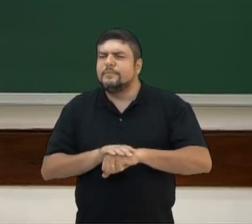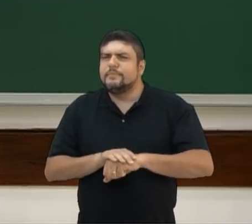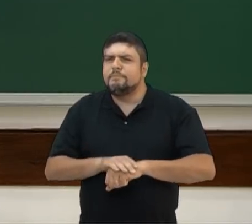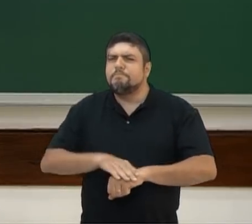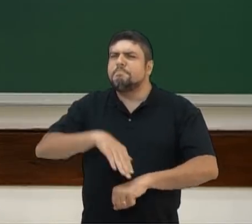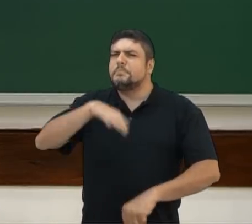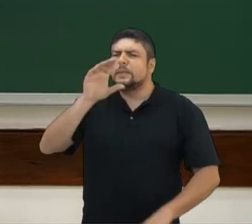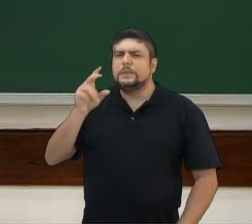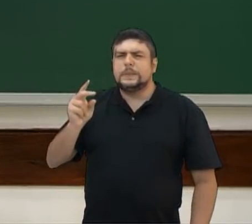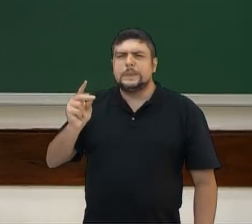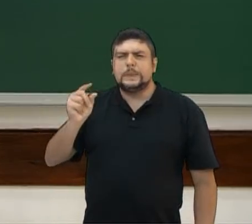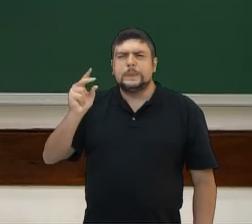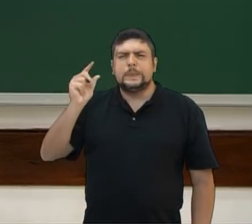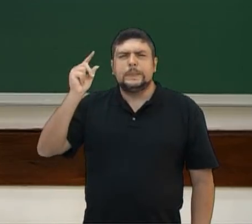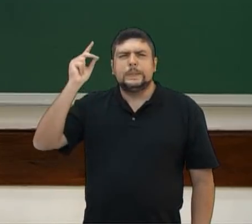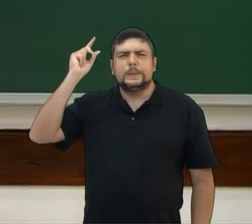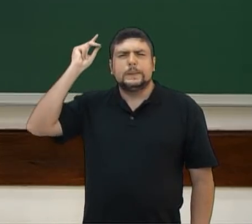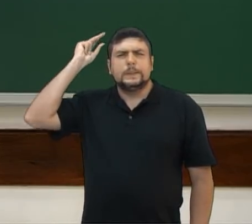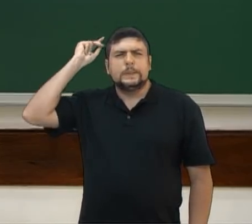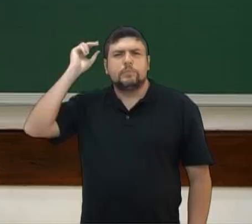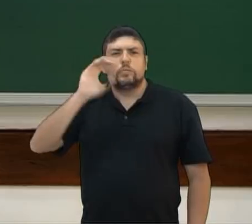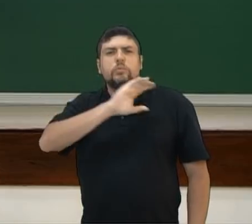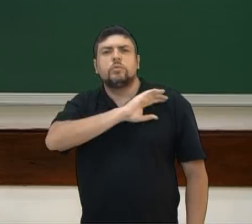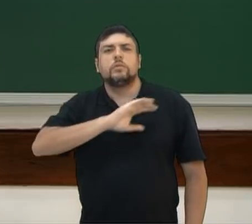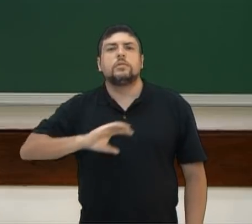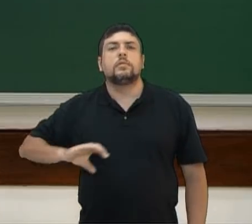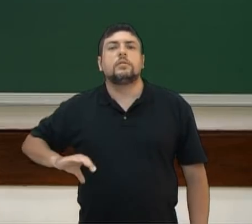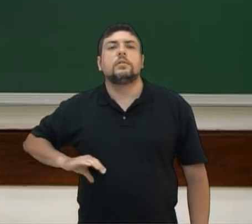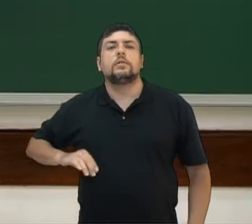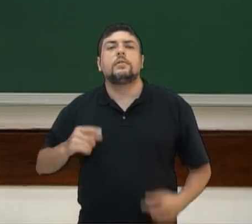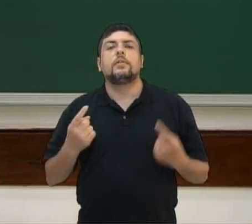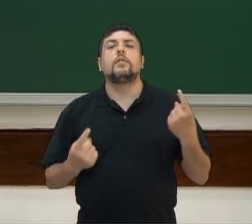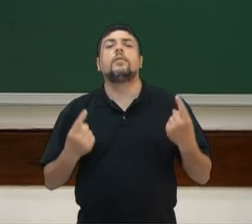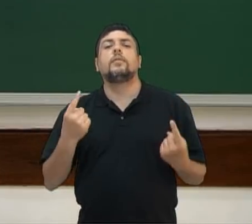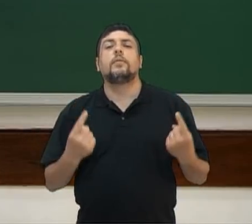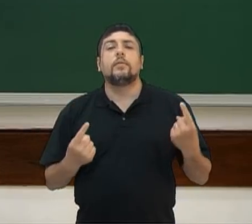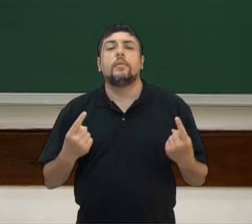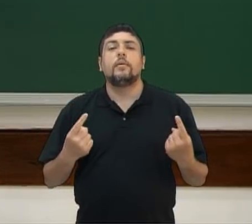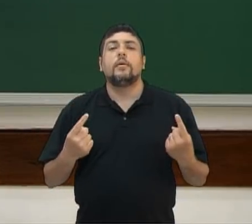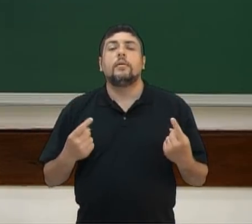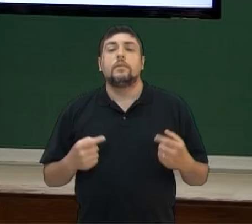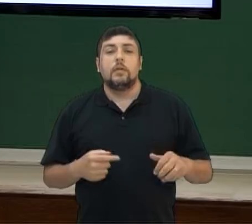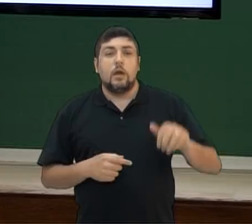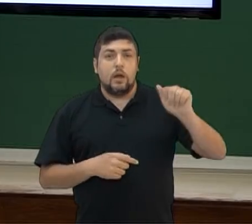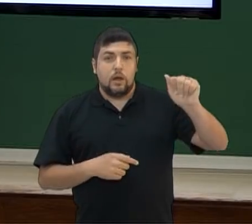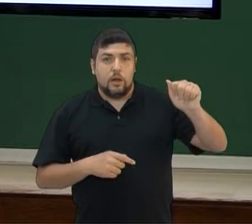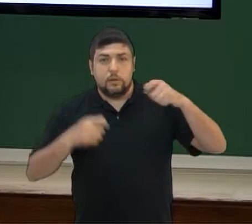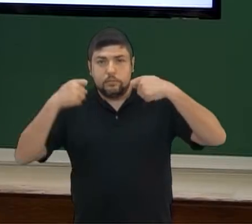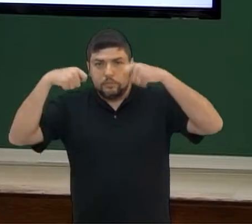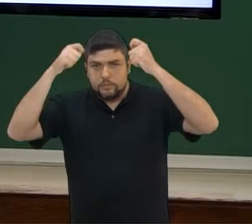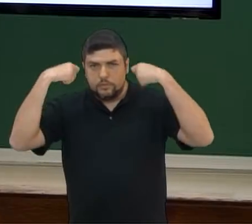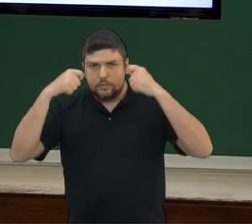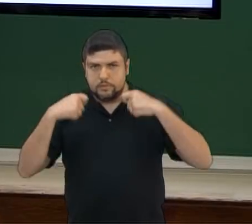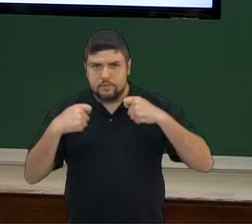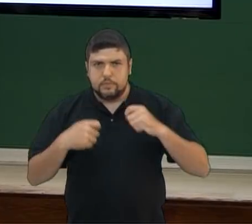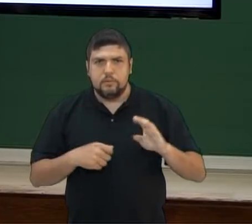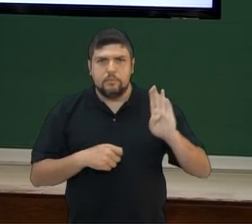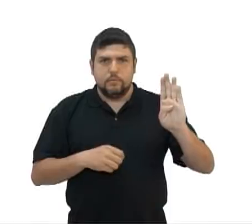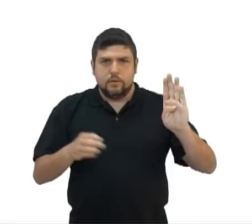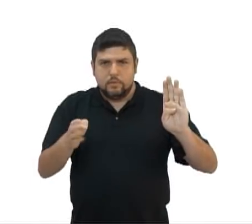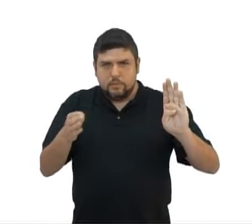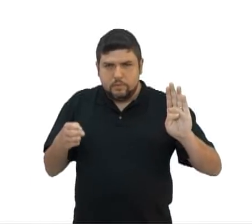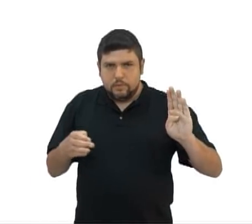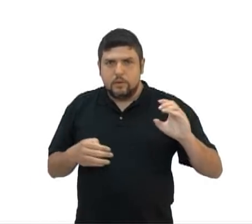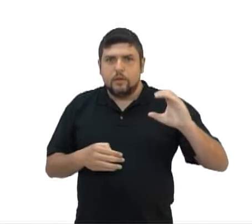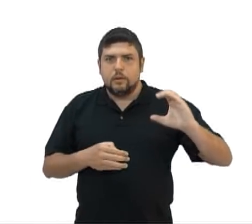considerado o símbolo mais antigo do cristianismo. Qual você escolheu? Letra A, o cordeiro, letra B, o peixe, letra